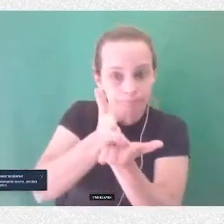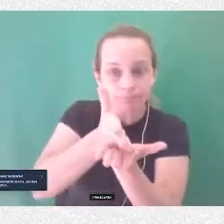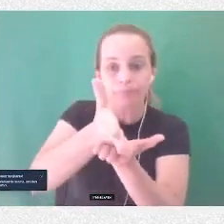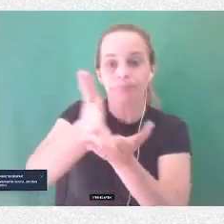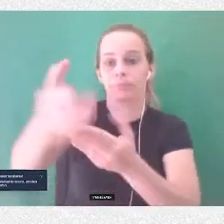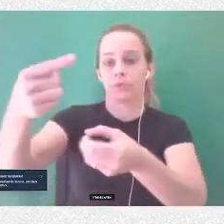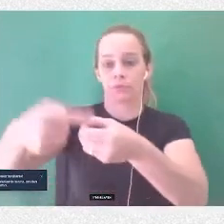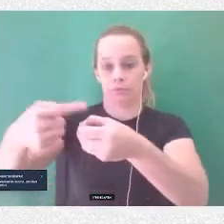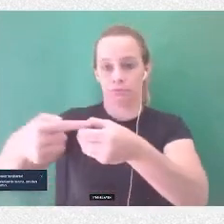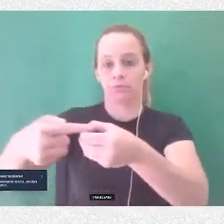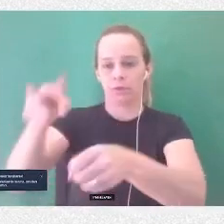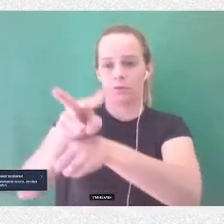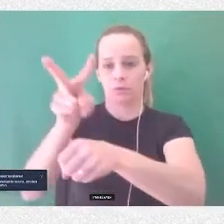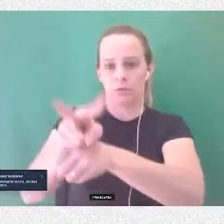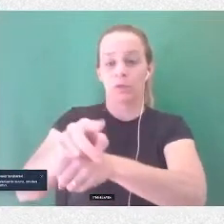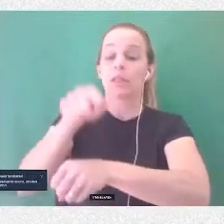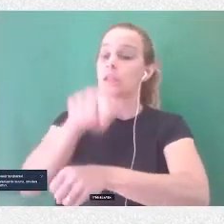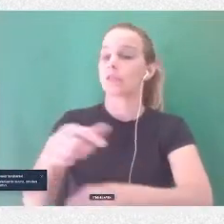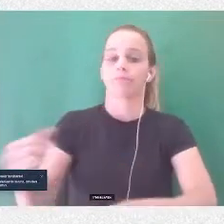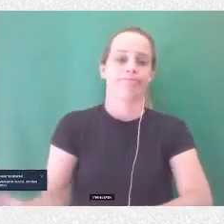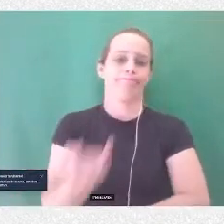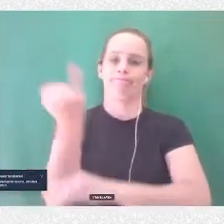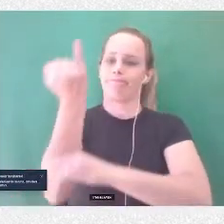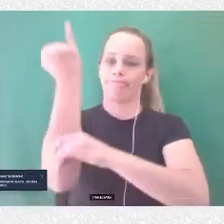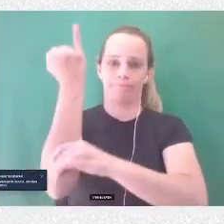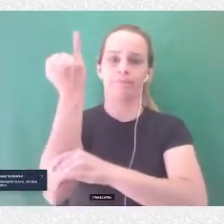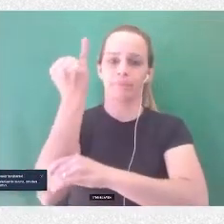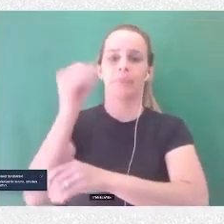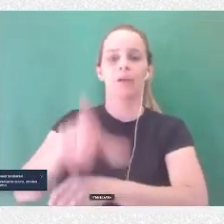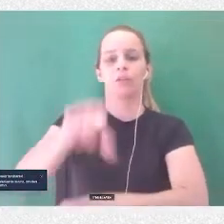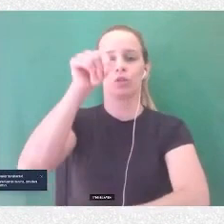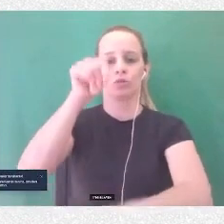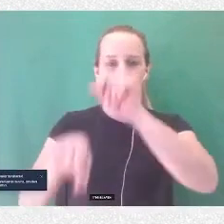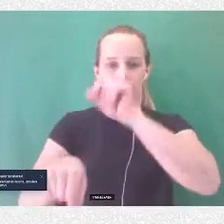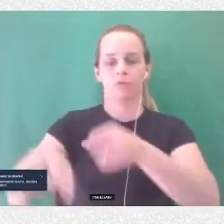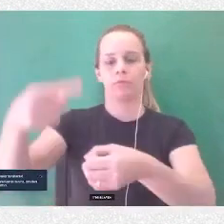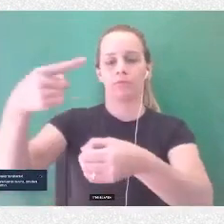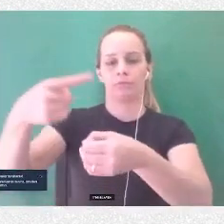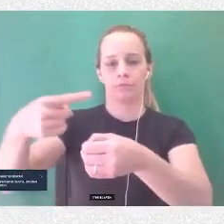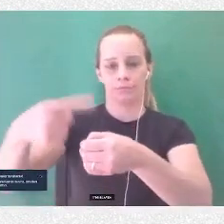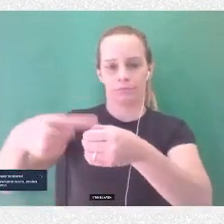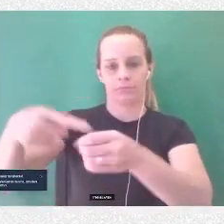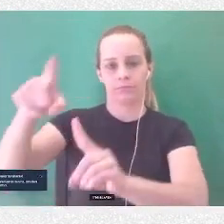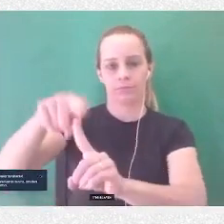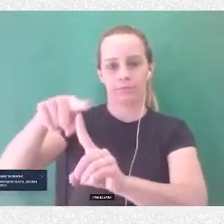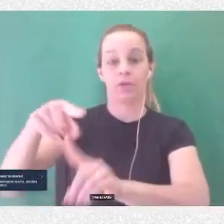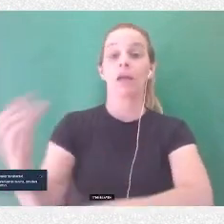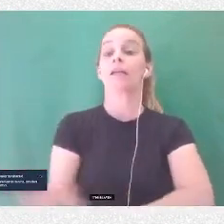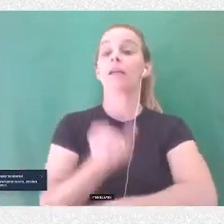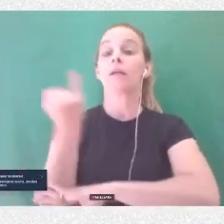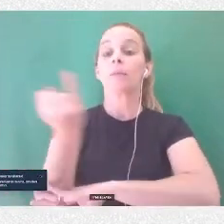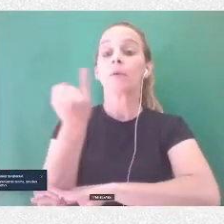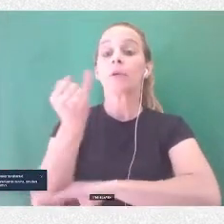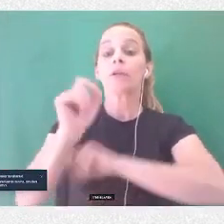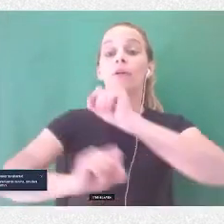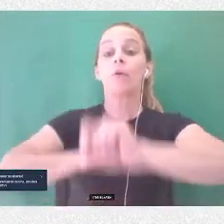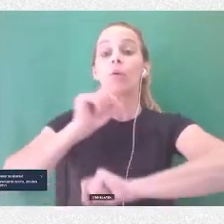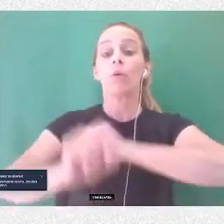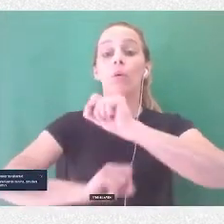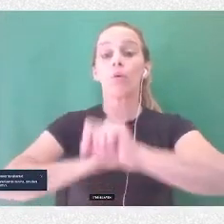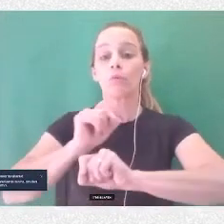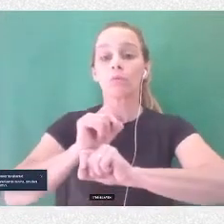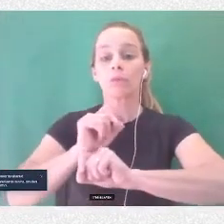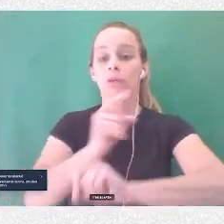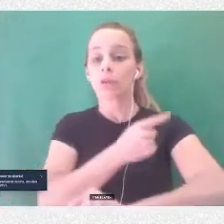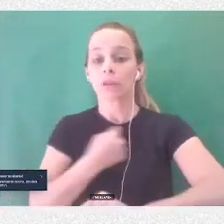certeza foi um ponto favorável à escolha da cidade de Toledo. E também a importância da gente ter